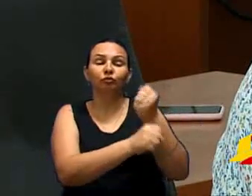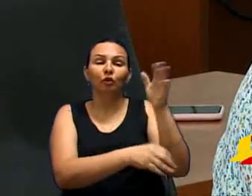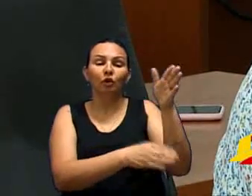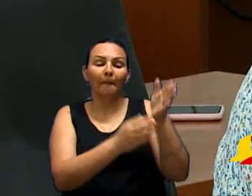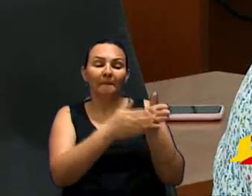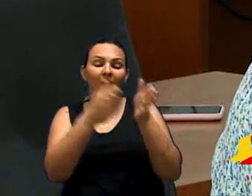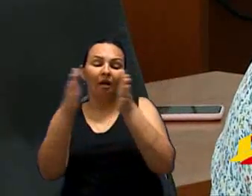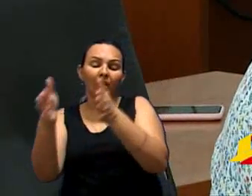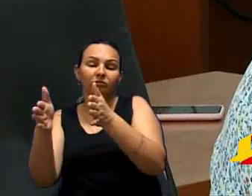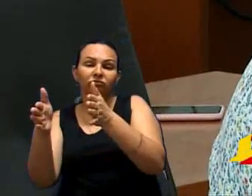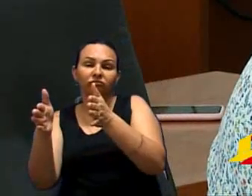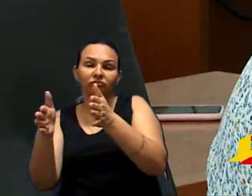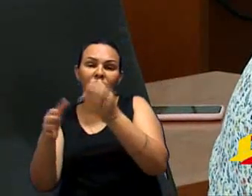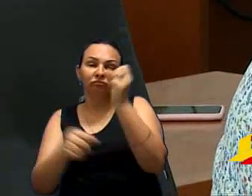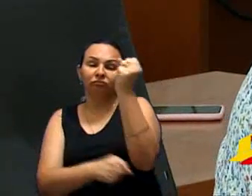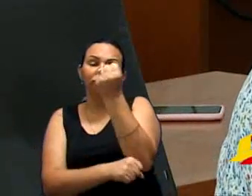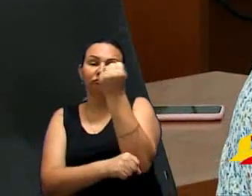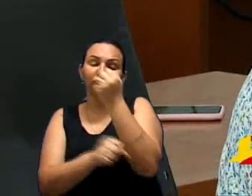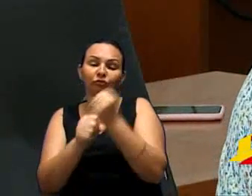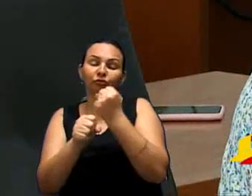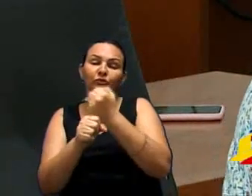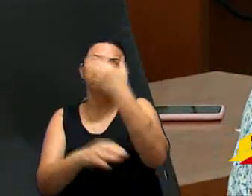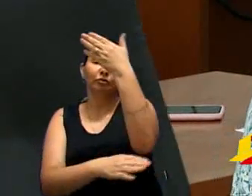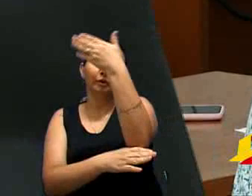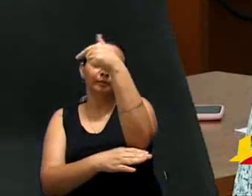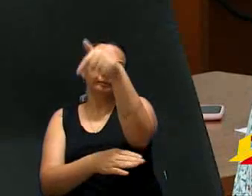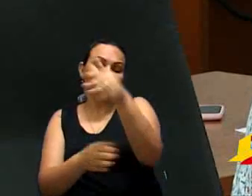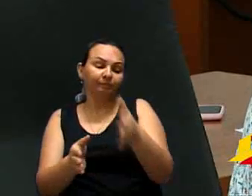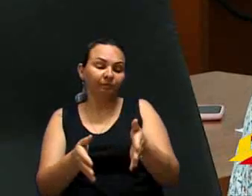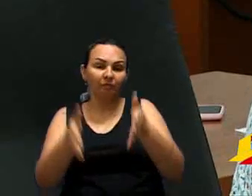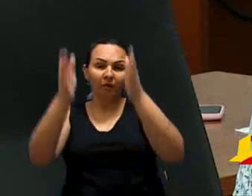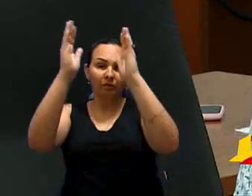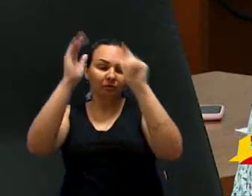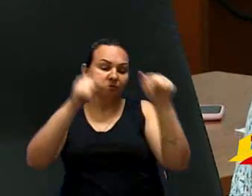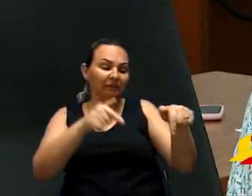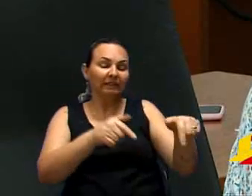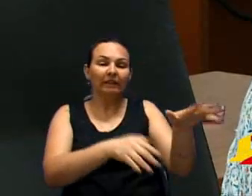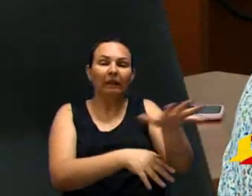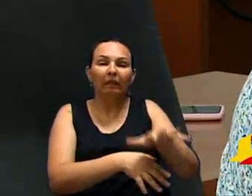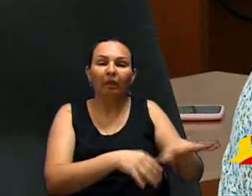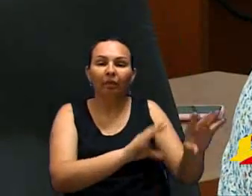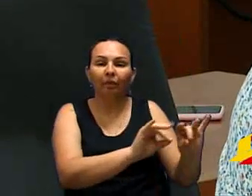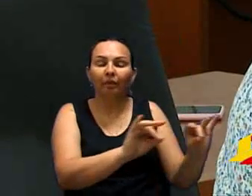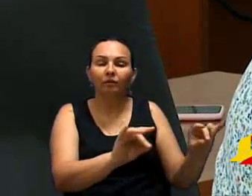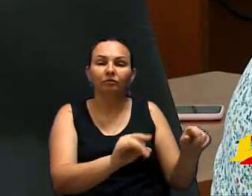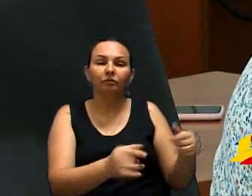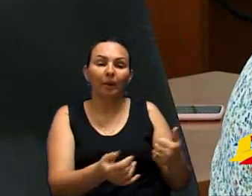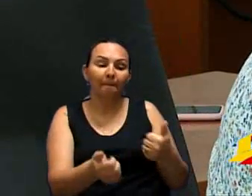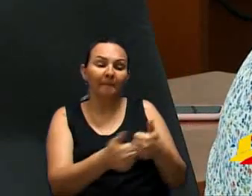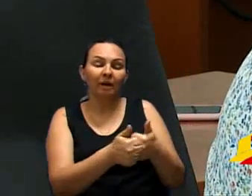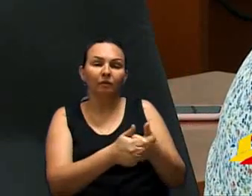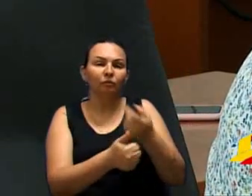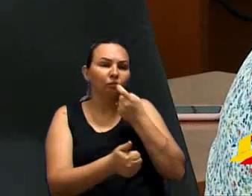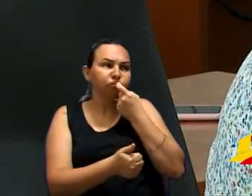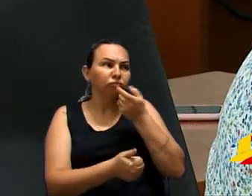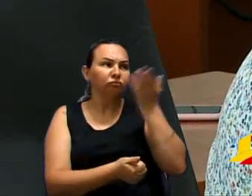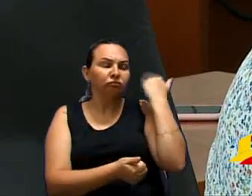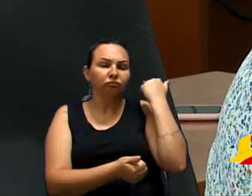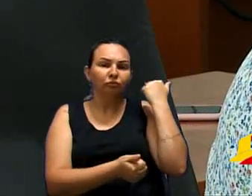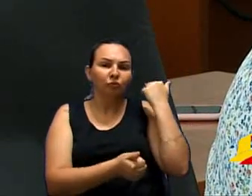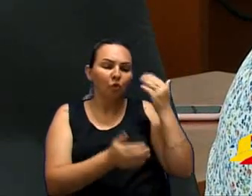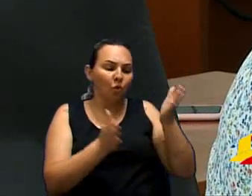construído ao lado dessa área essa área particular porém em um detalhe recentemente construíram o condomínio